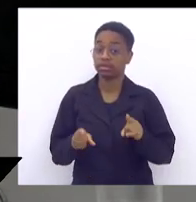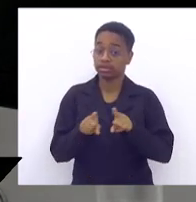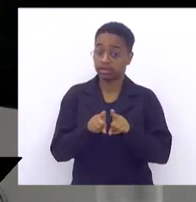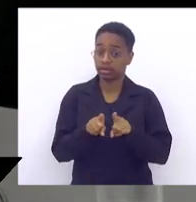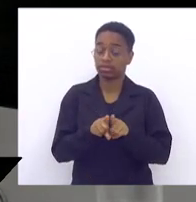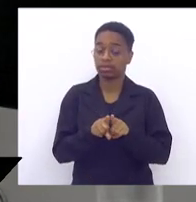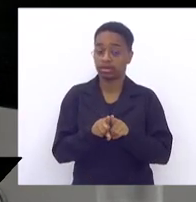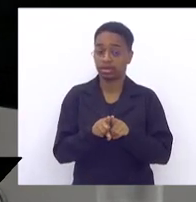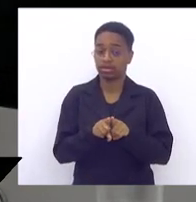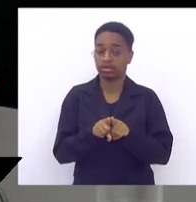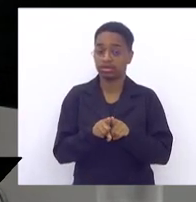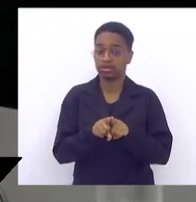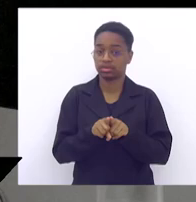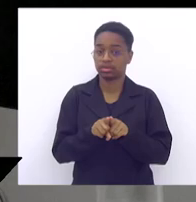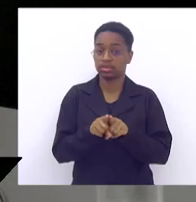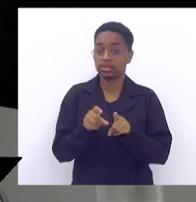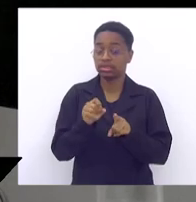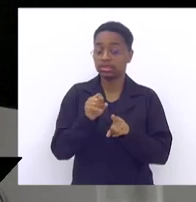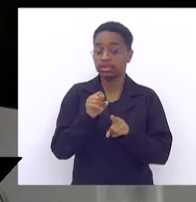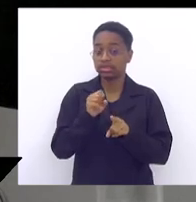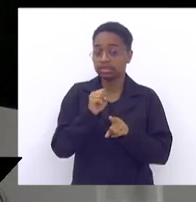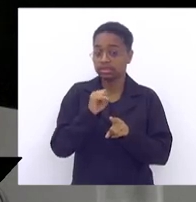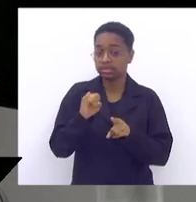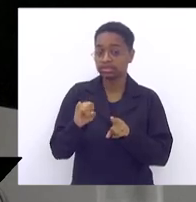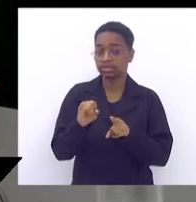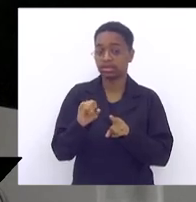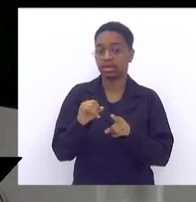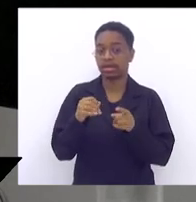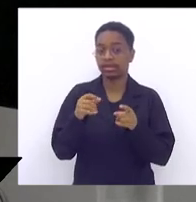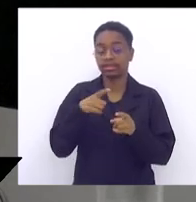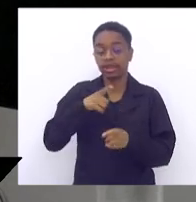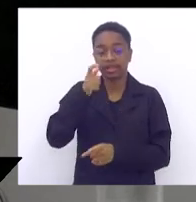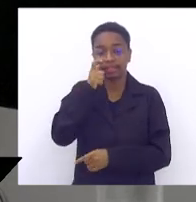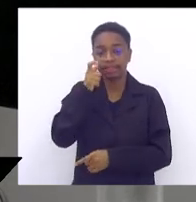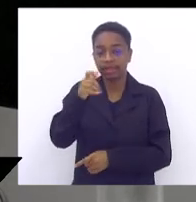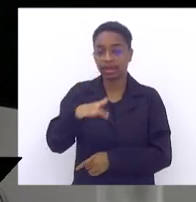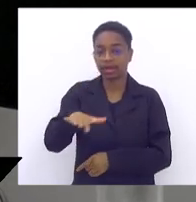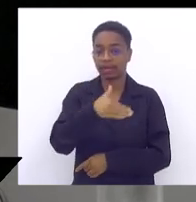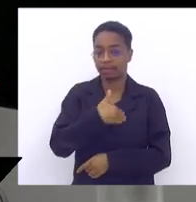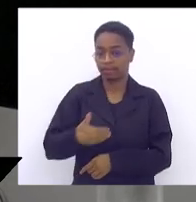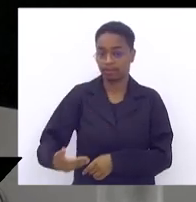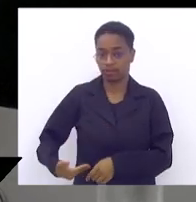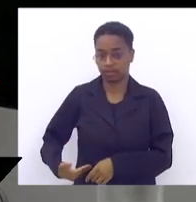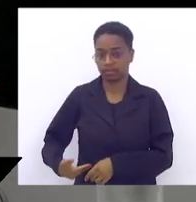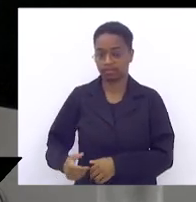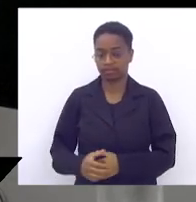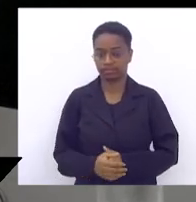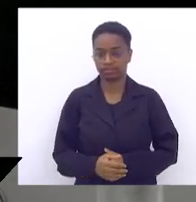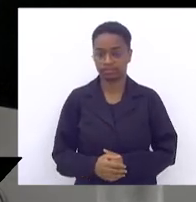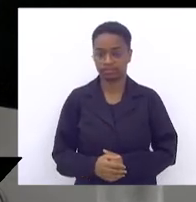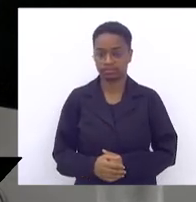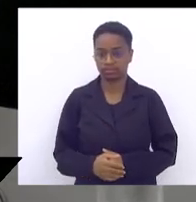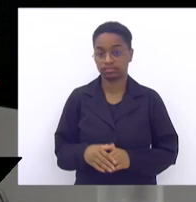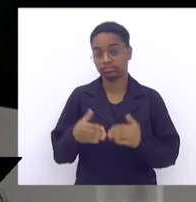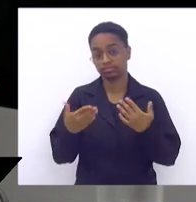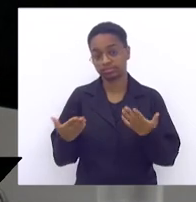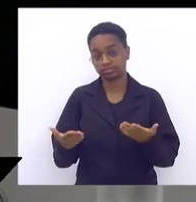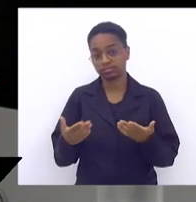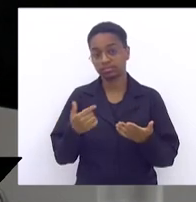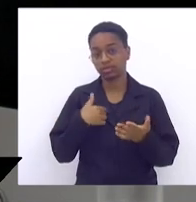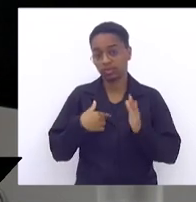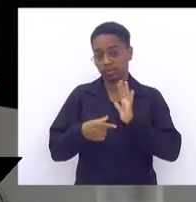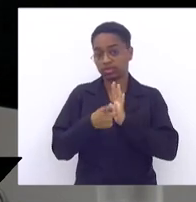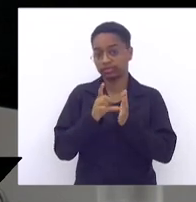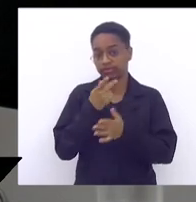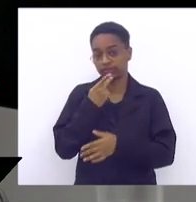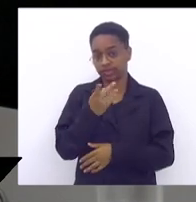que se refere a casos em que haja interesse público para que haja interferência. Então, assim, eu já tinha antecipado para